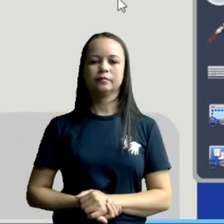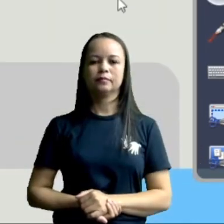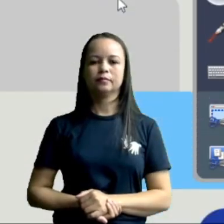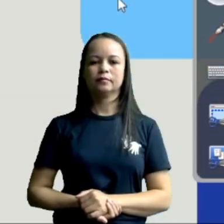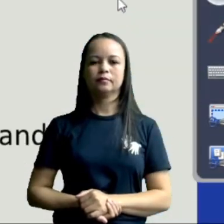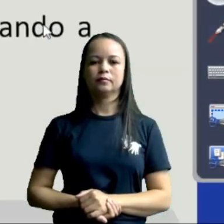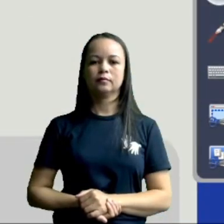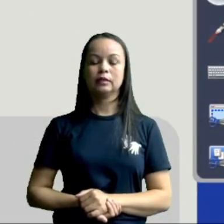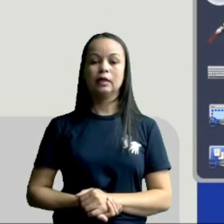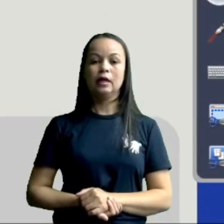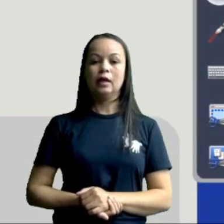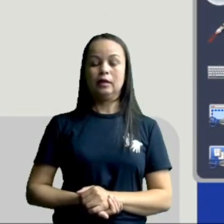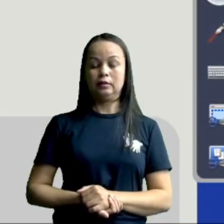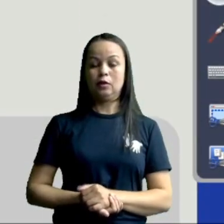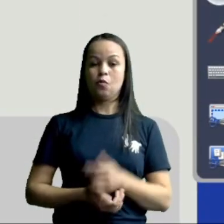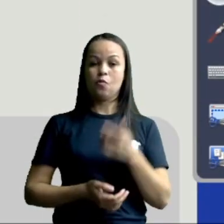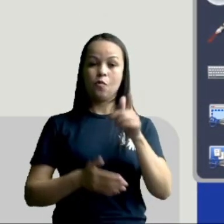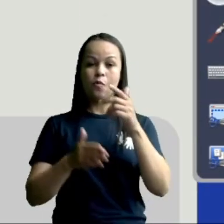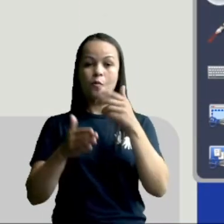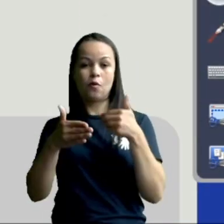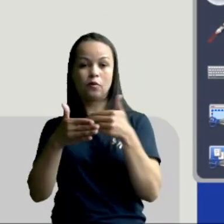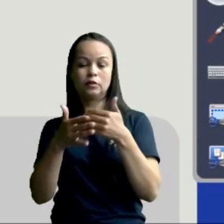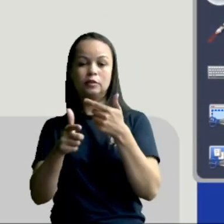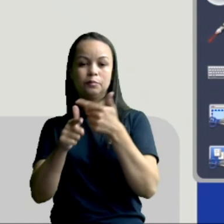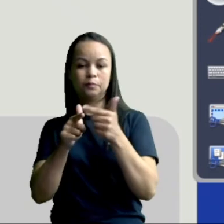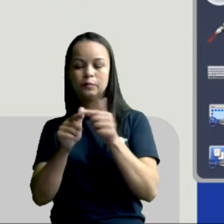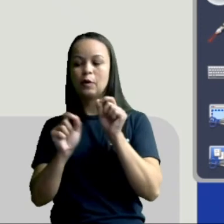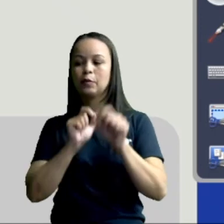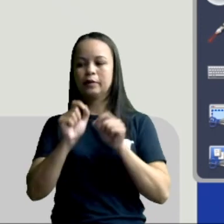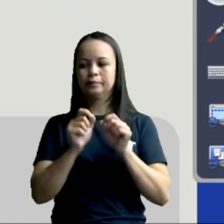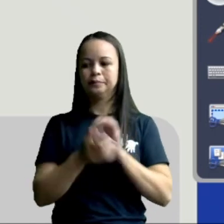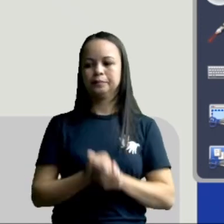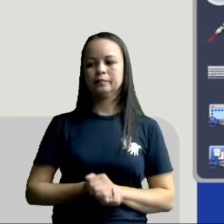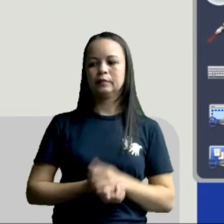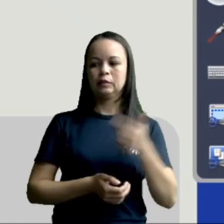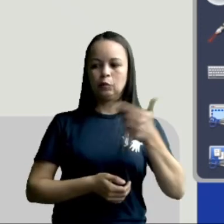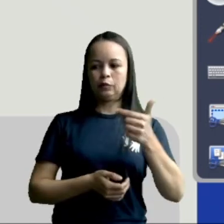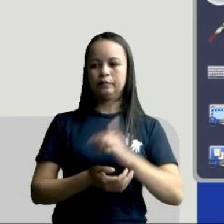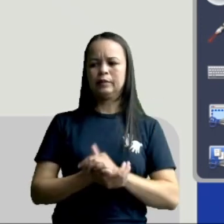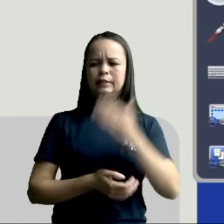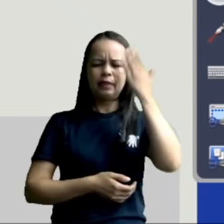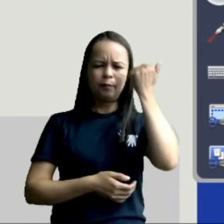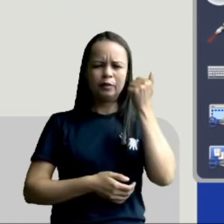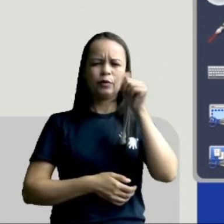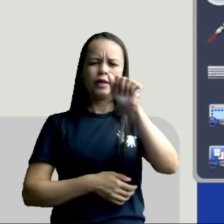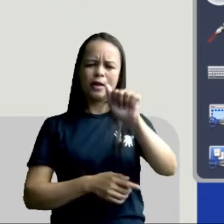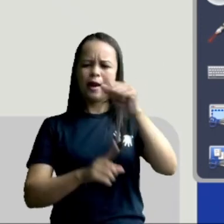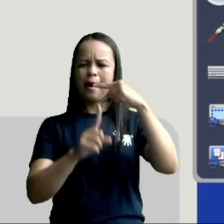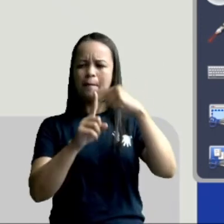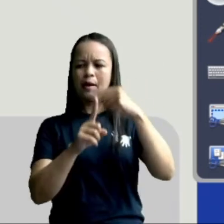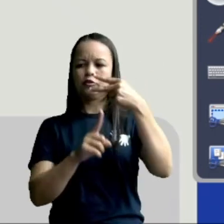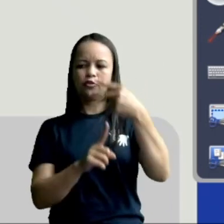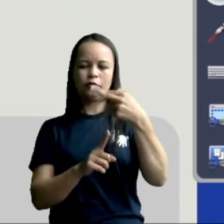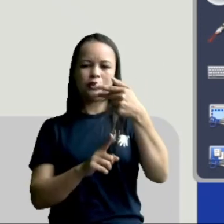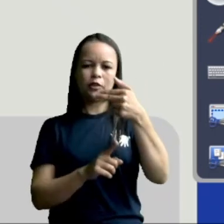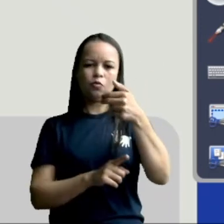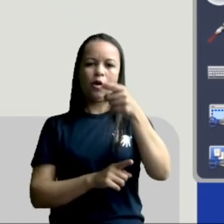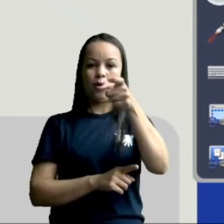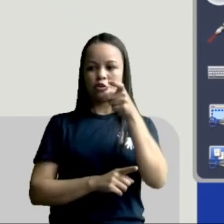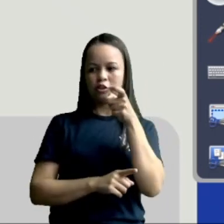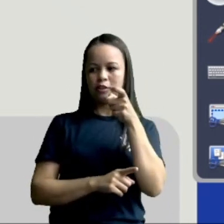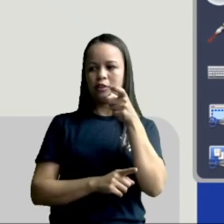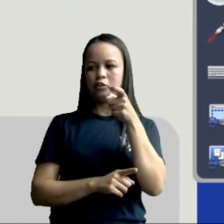Então, o próximo problema diz assim: sabendo que A mais 2 é igual a X e X é igual a